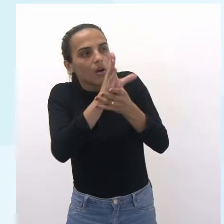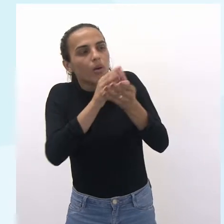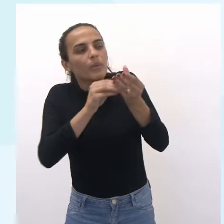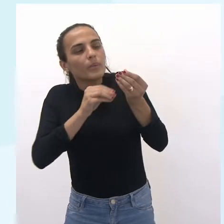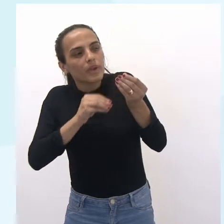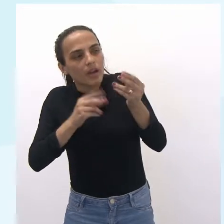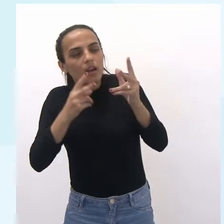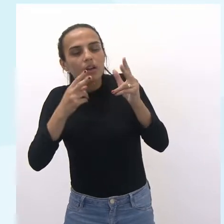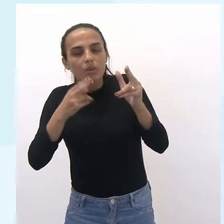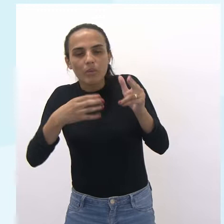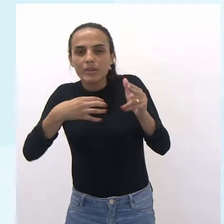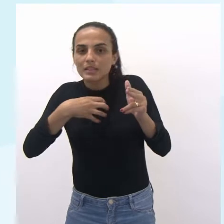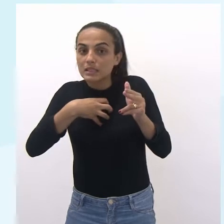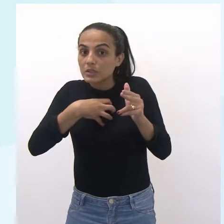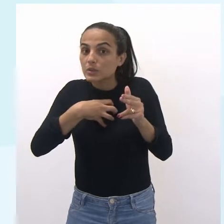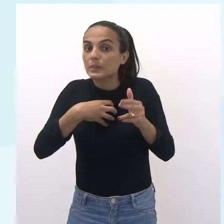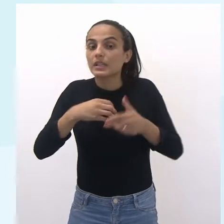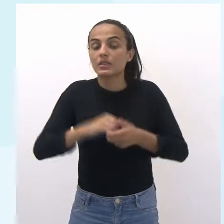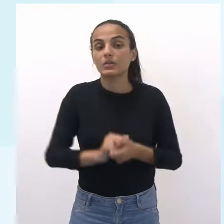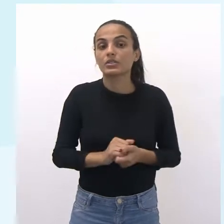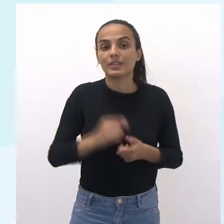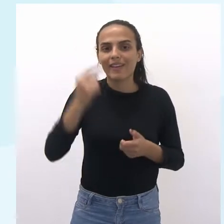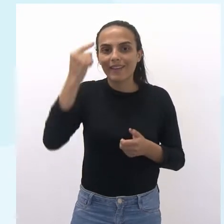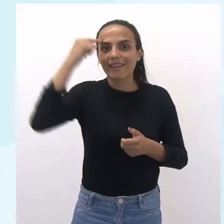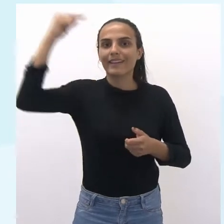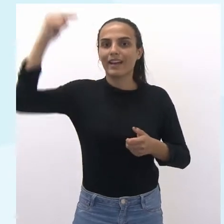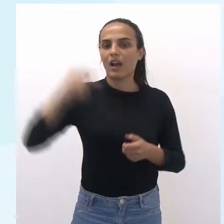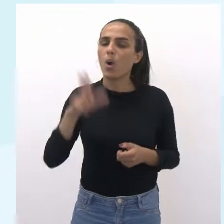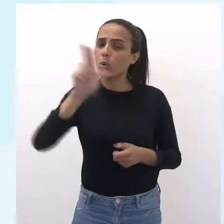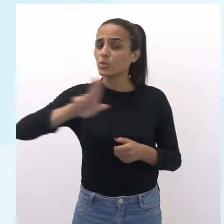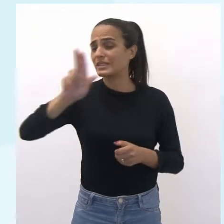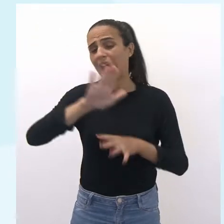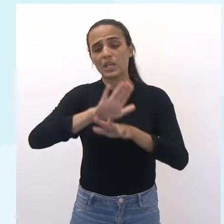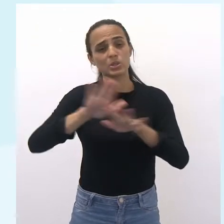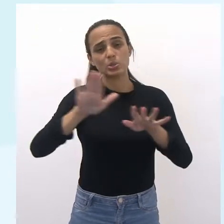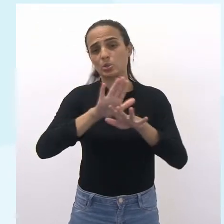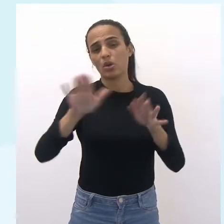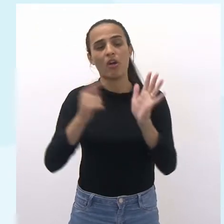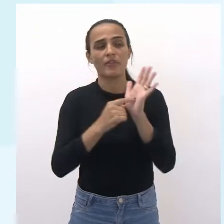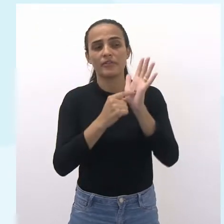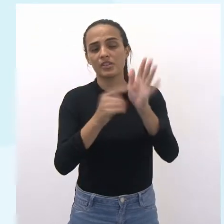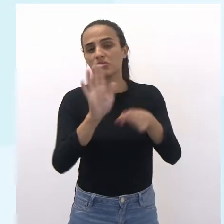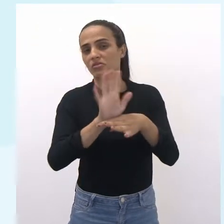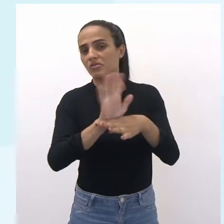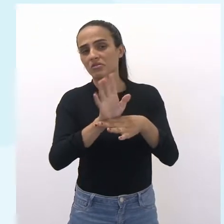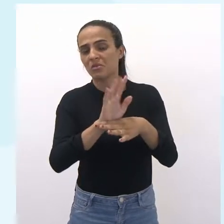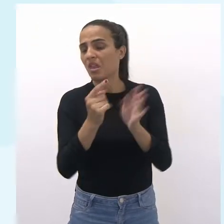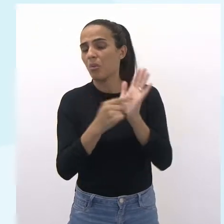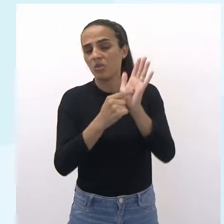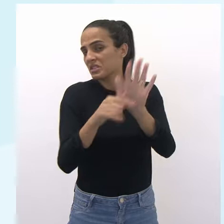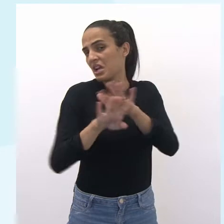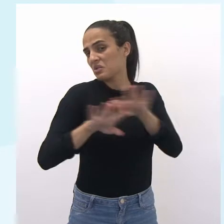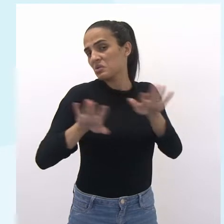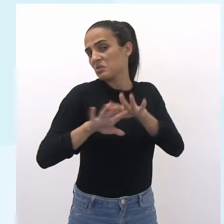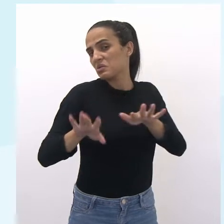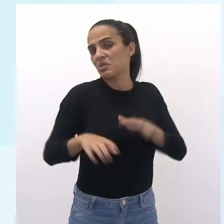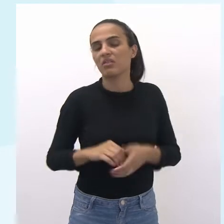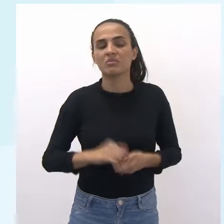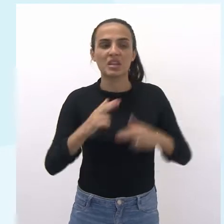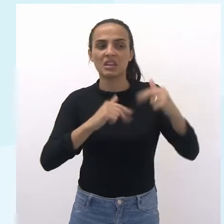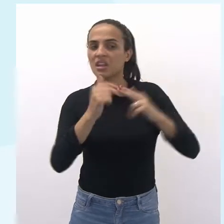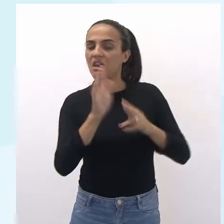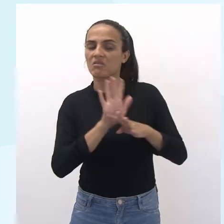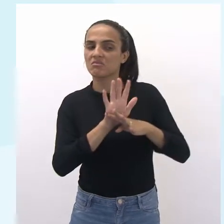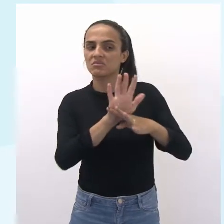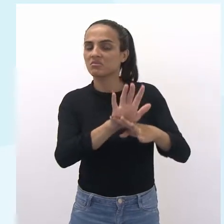né? Não apenas exibir, não usar apenas o vídeo como forma de exibição, como forma de instrumento,